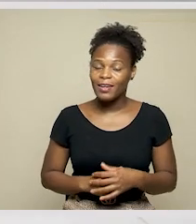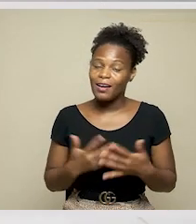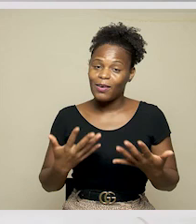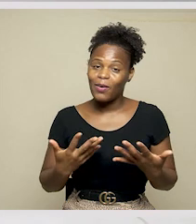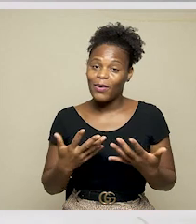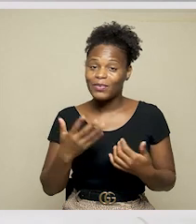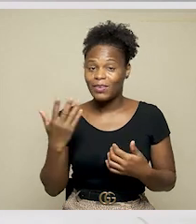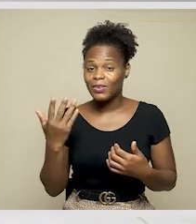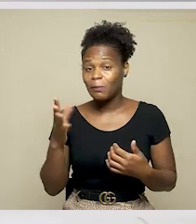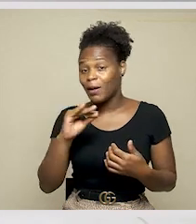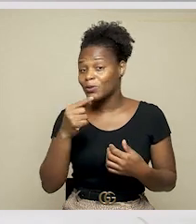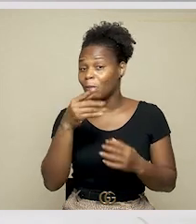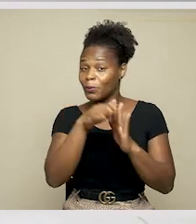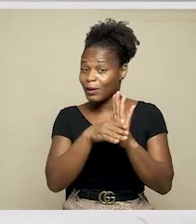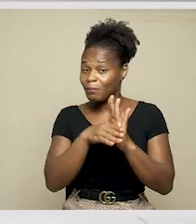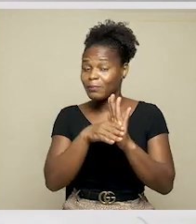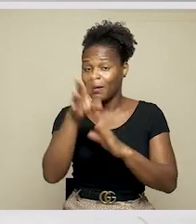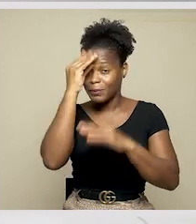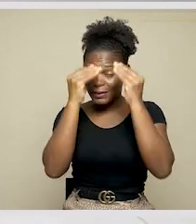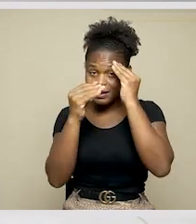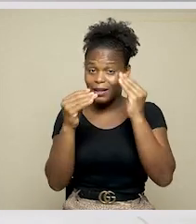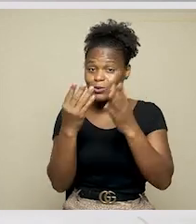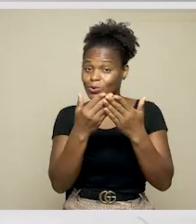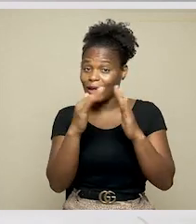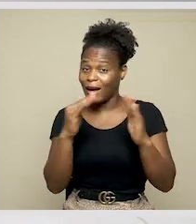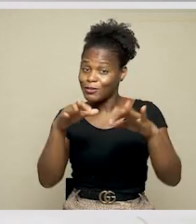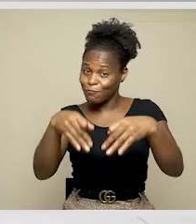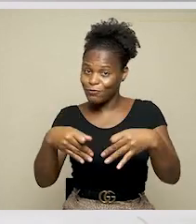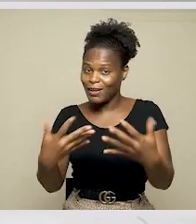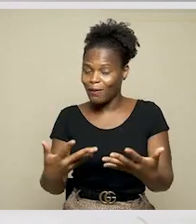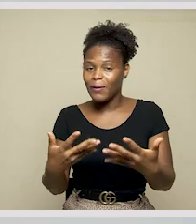Chegamos ao fim, a mais uma edição do programa Aprender e